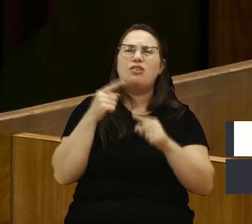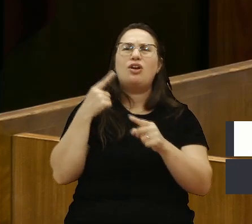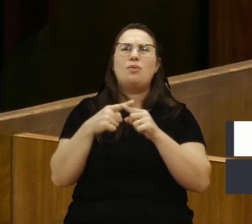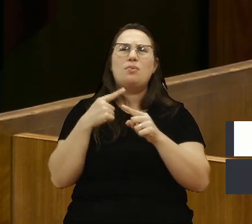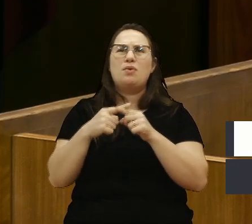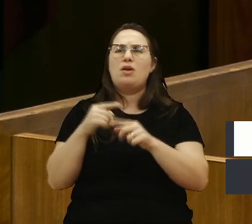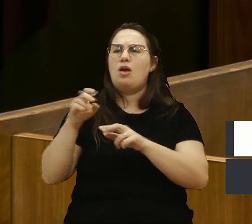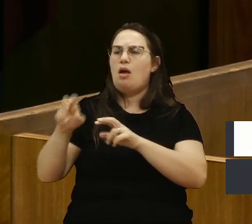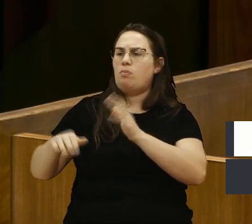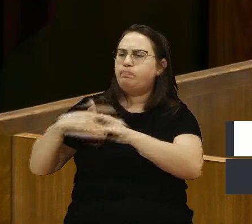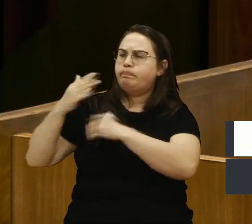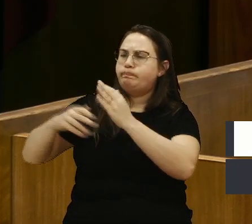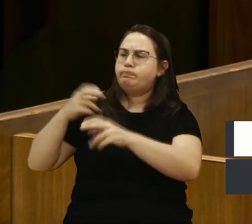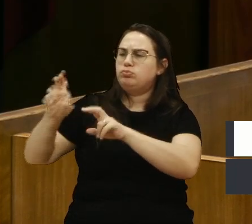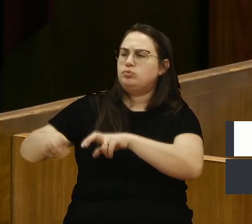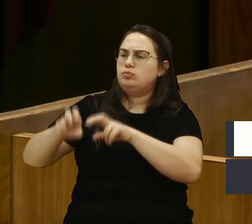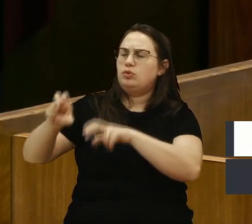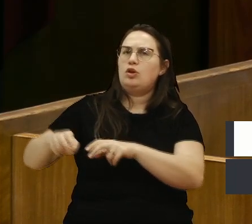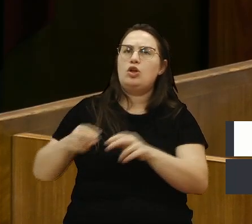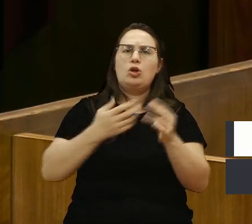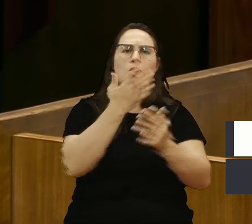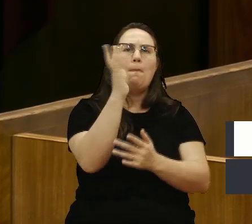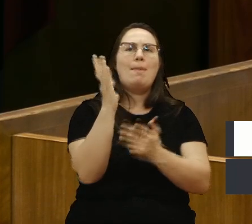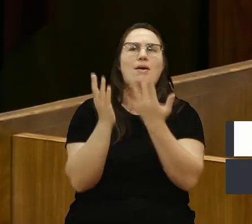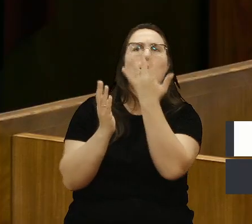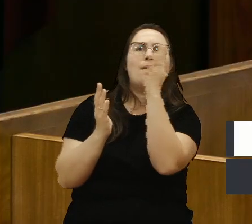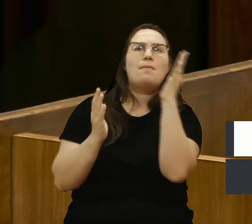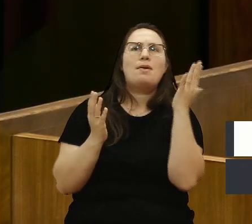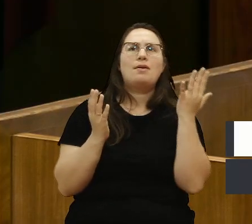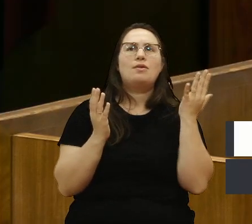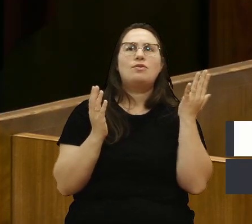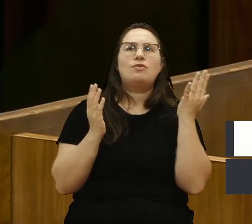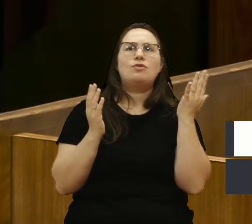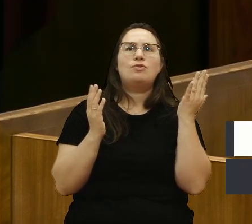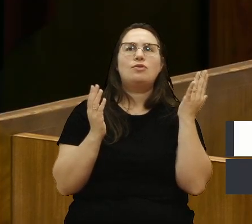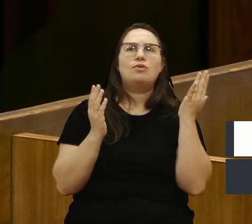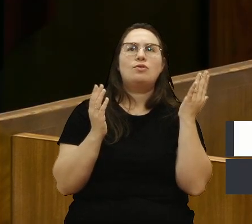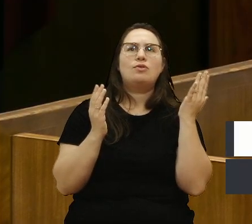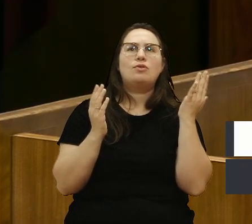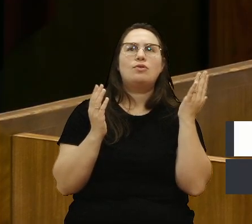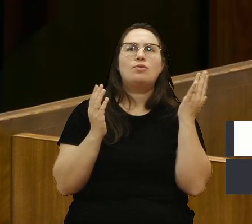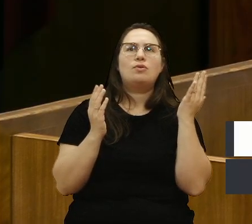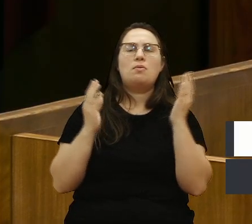a produção rural e o meio ambiente, mas os